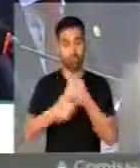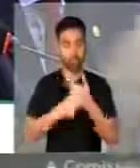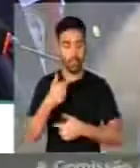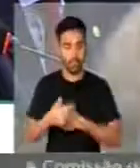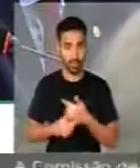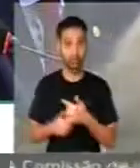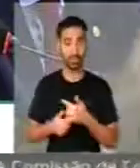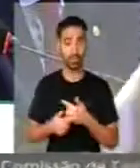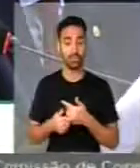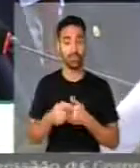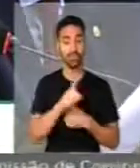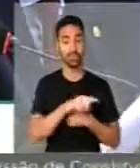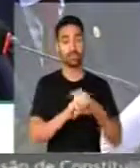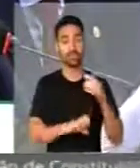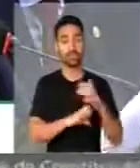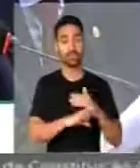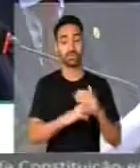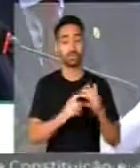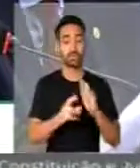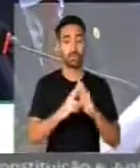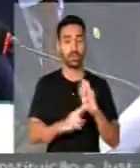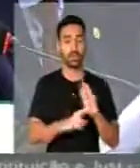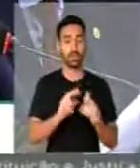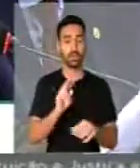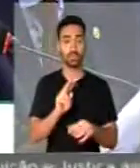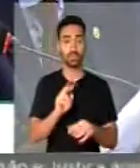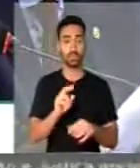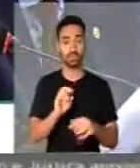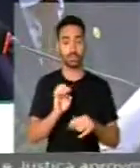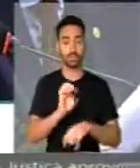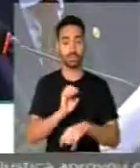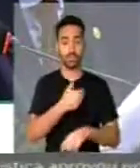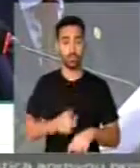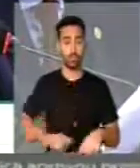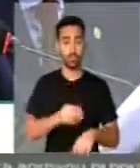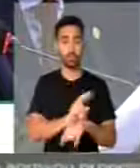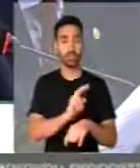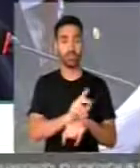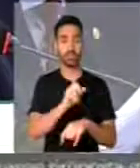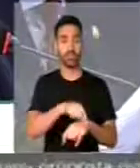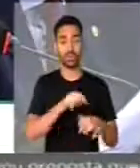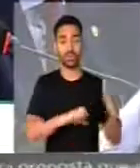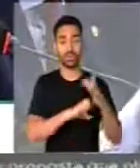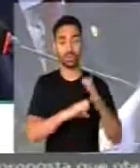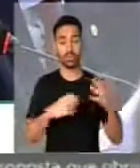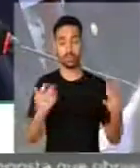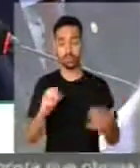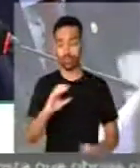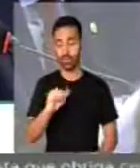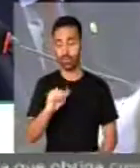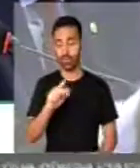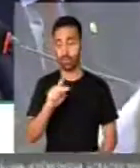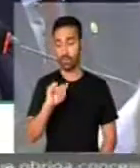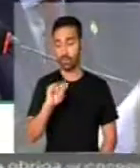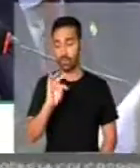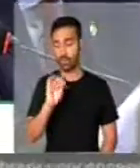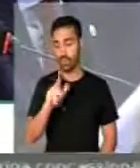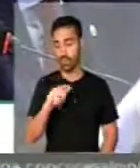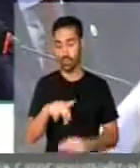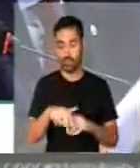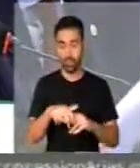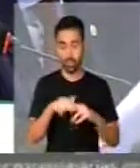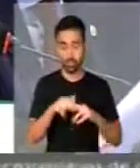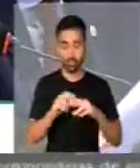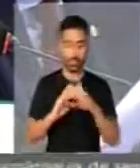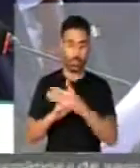aquela a receber a regulação protetiva do Estado, considerando que no capitalismo o poder econômico e as